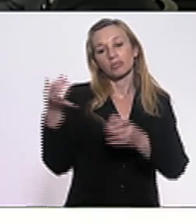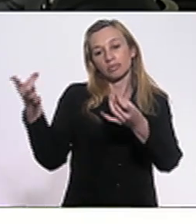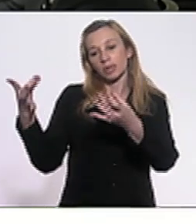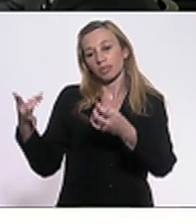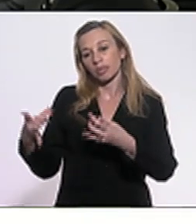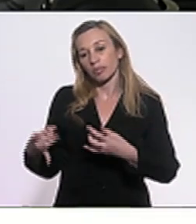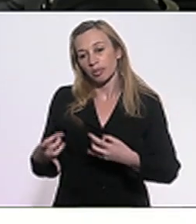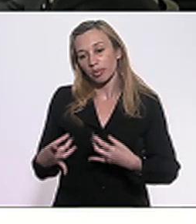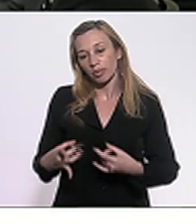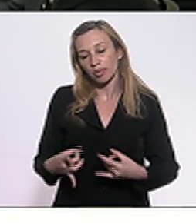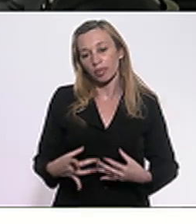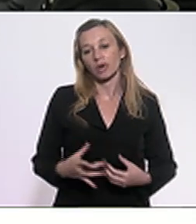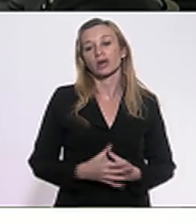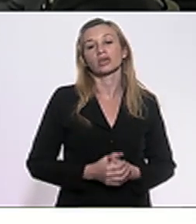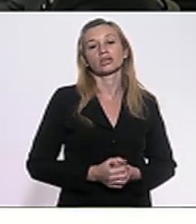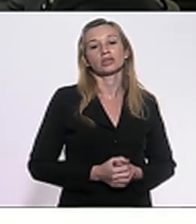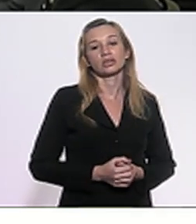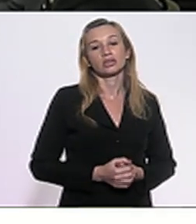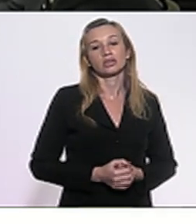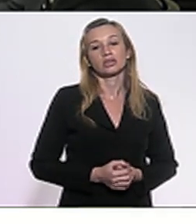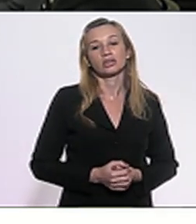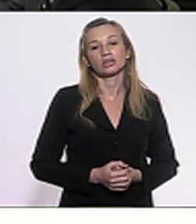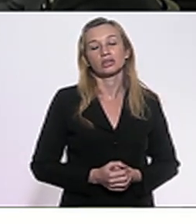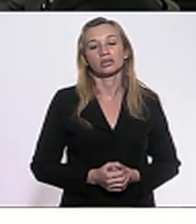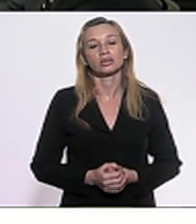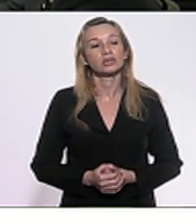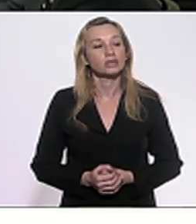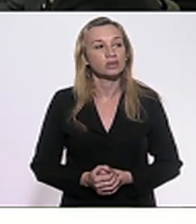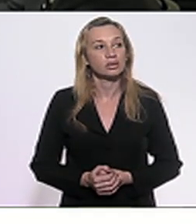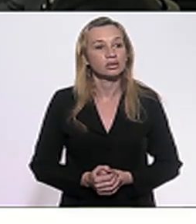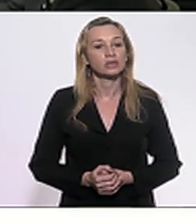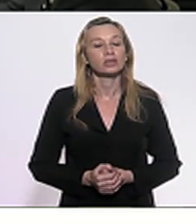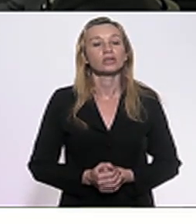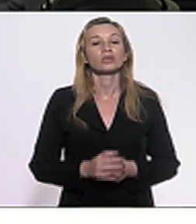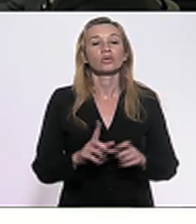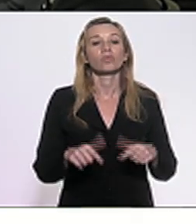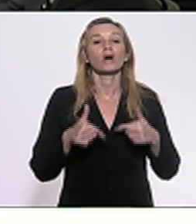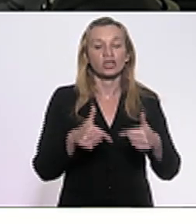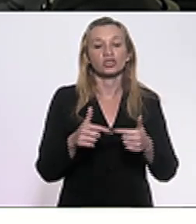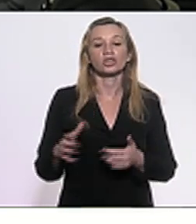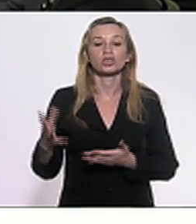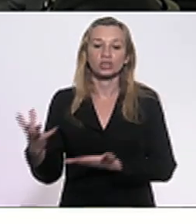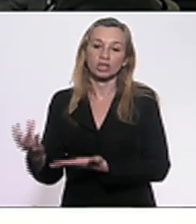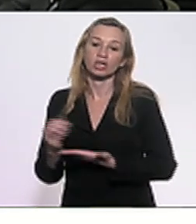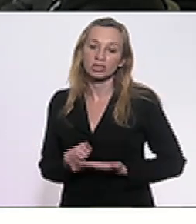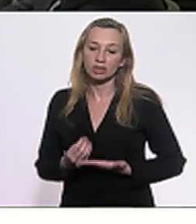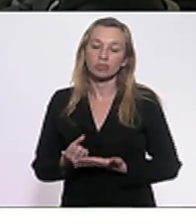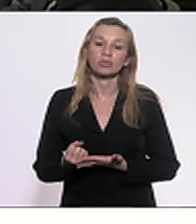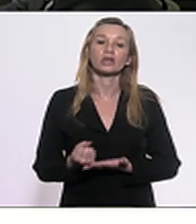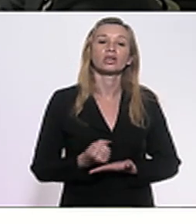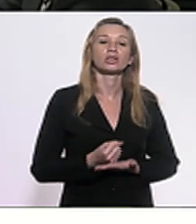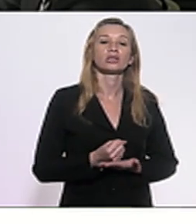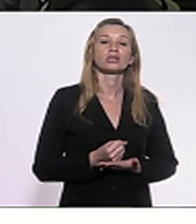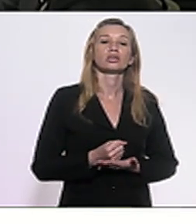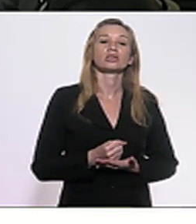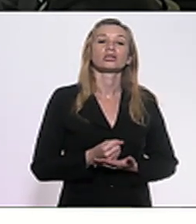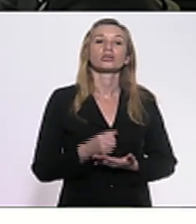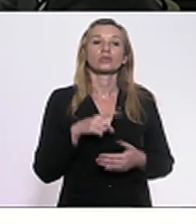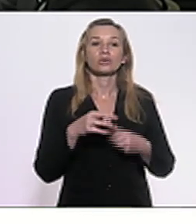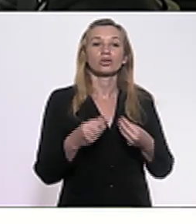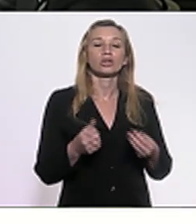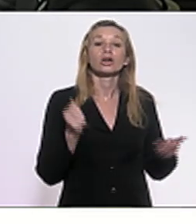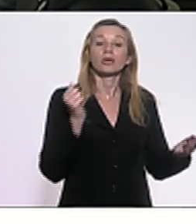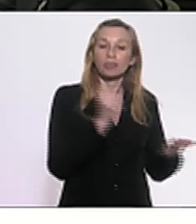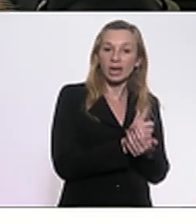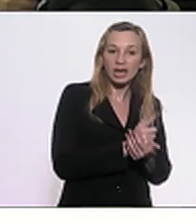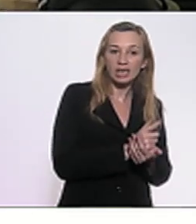esclarecer também contribuintes não só quanto às dívidas, mas também quanto à forma de recolhimentos disponíveis, eventualmente as condições de pagamento